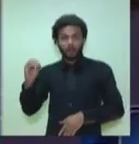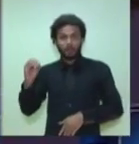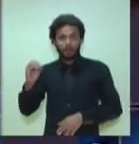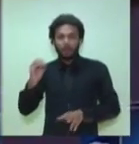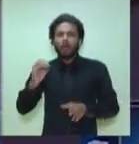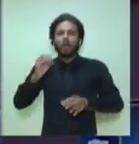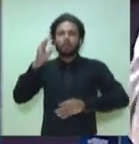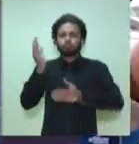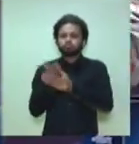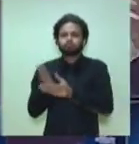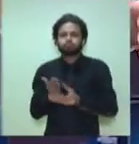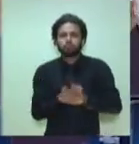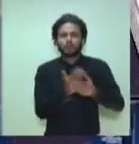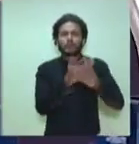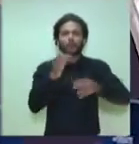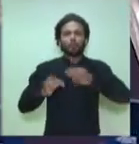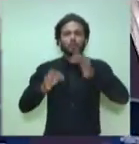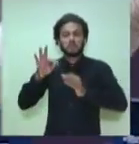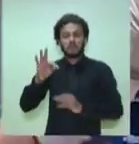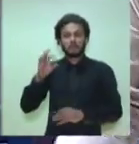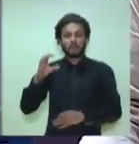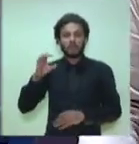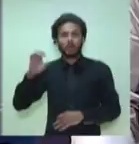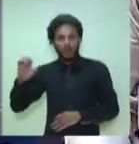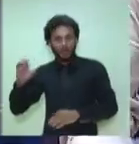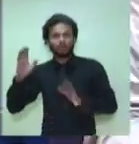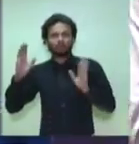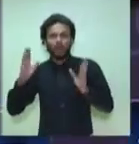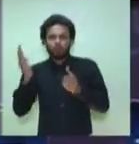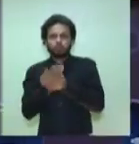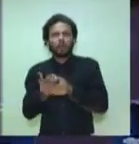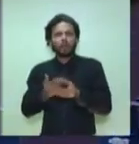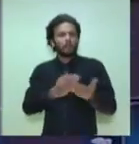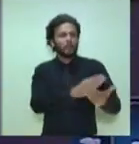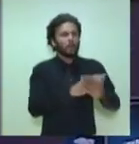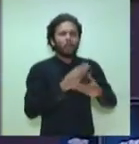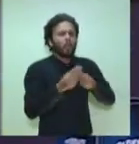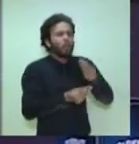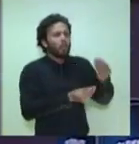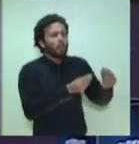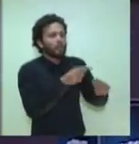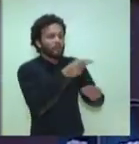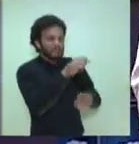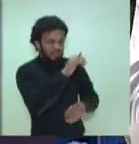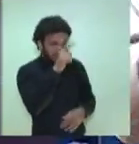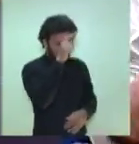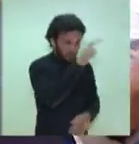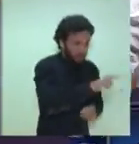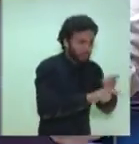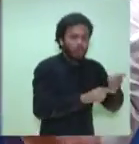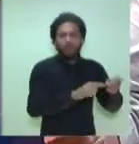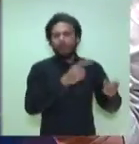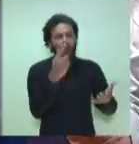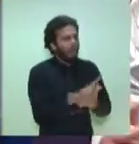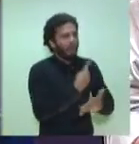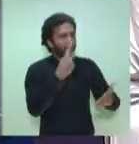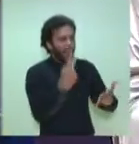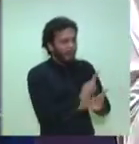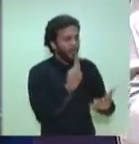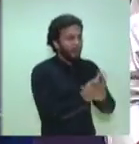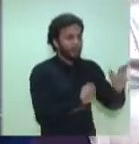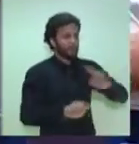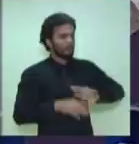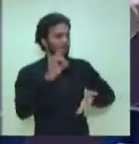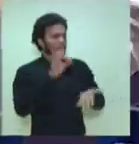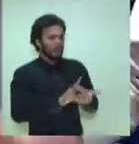E mais 74 agora no segundo turno. Se continua assim, sempre dizendo algo que não corresponde à verdade, eu